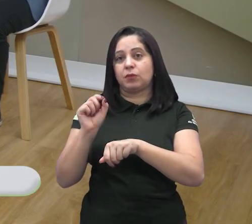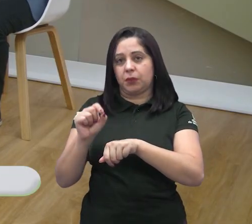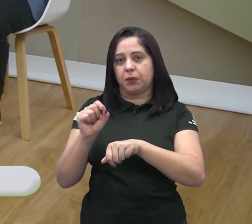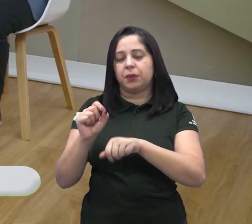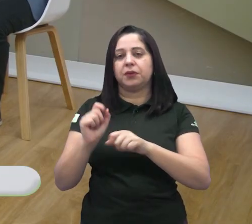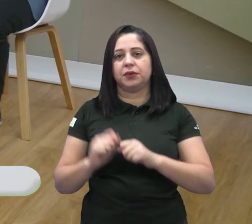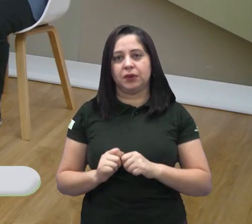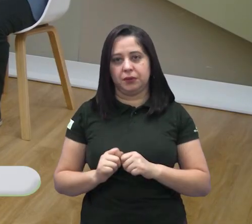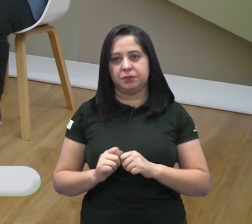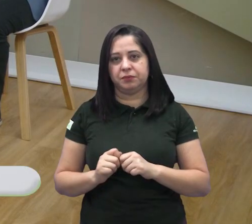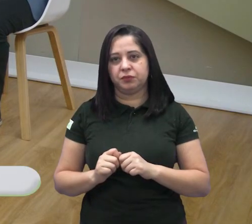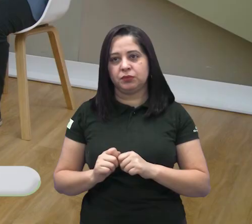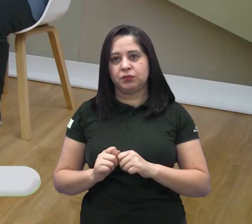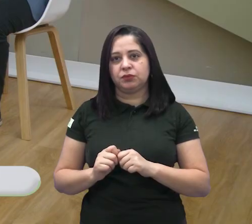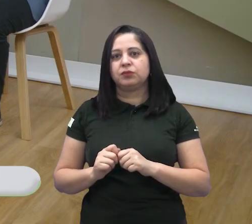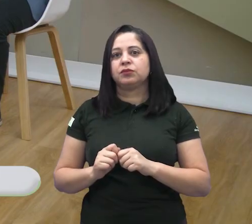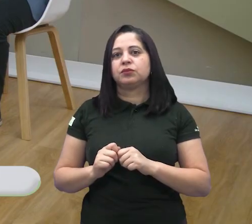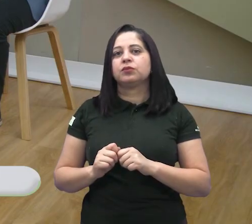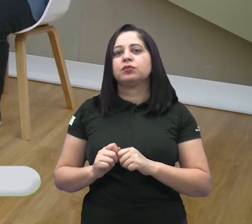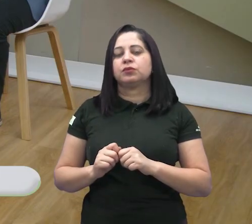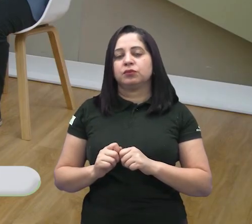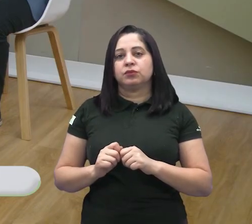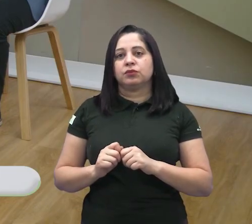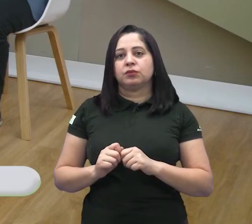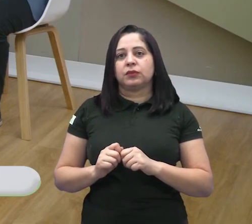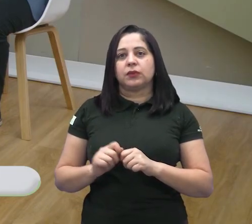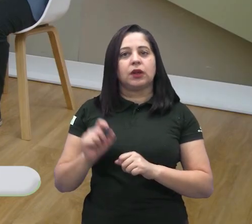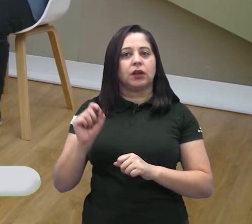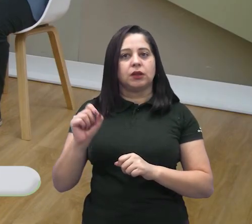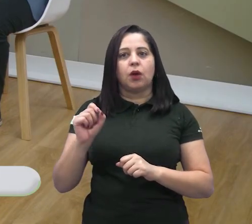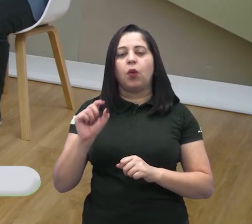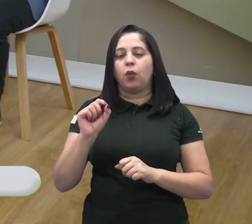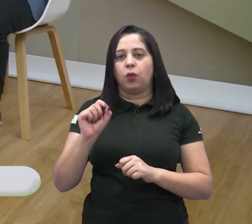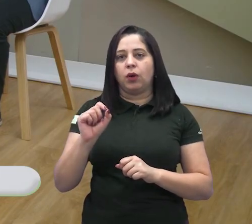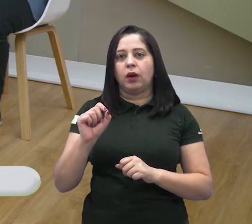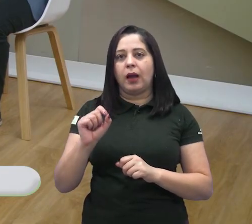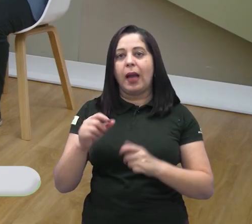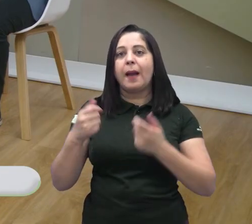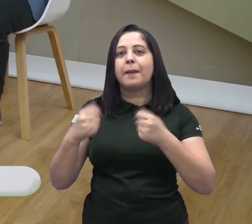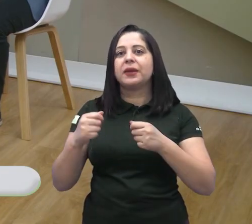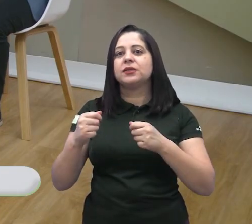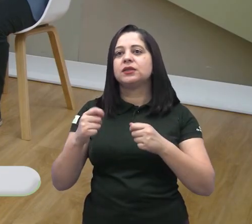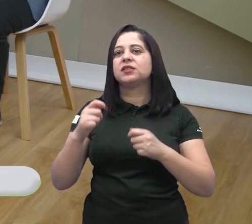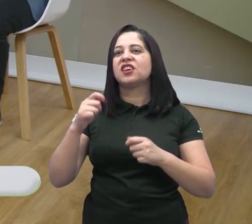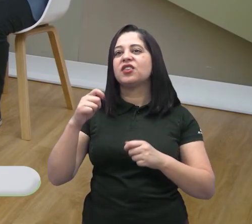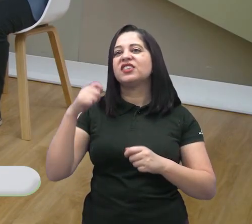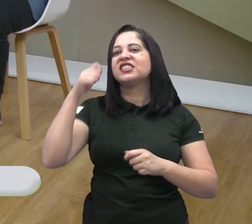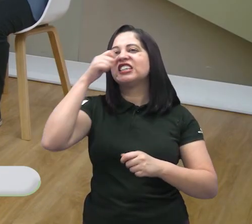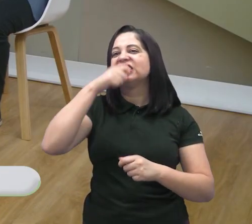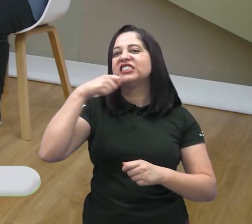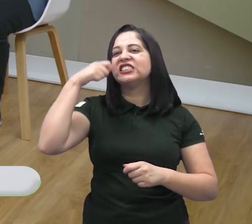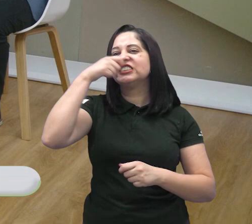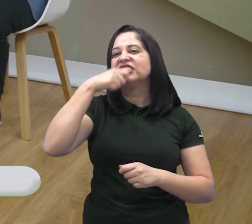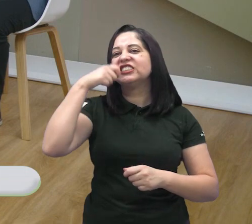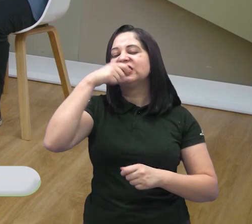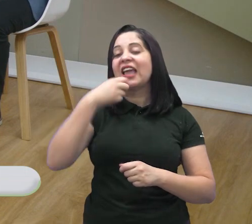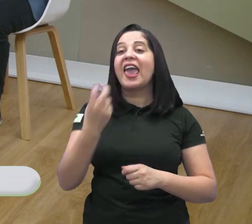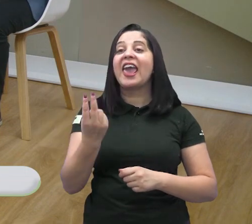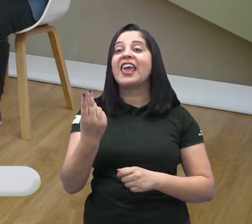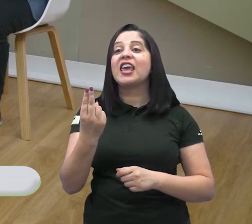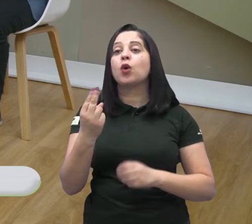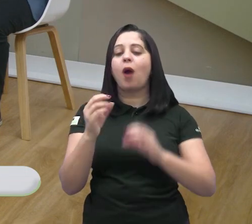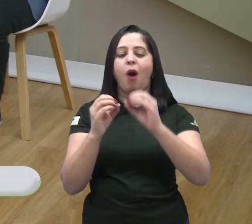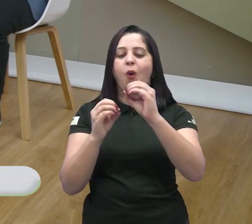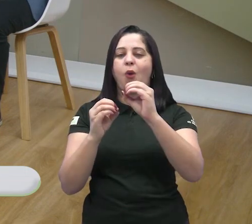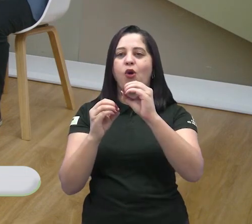para a gente manter aquela saúde gengival. Basicamente, a gente fala que é fazer uma bolinha, não é o vai e vem, nem o trenzinho, nem